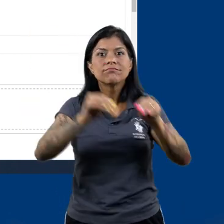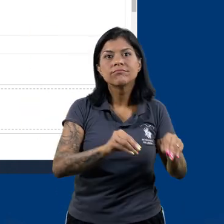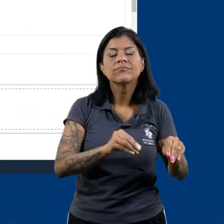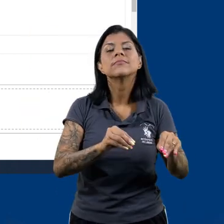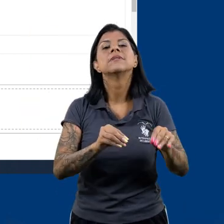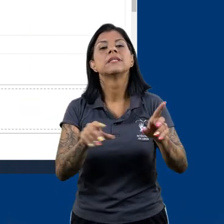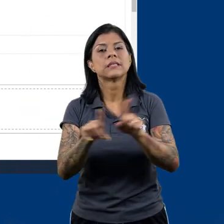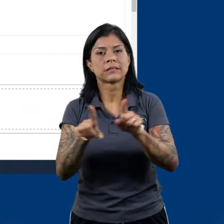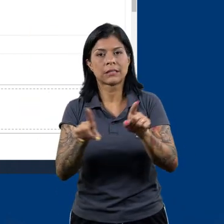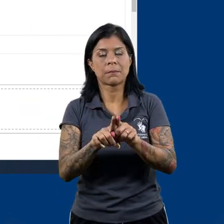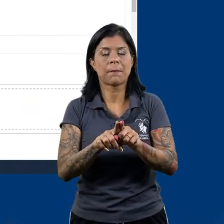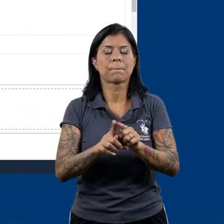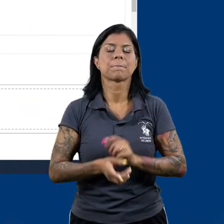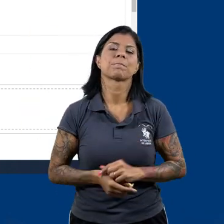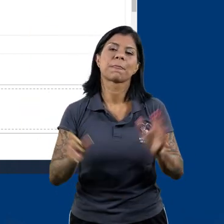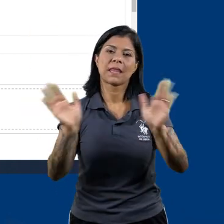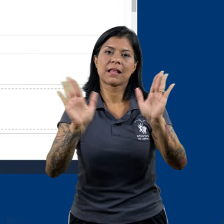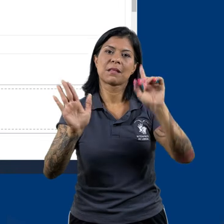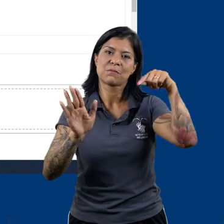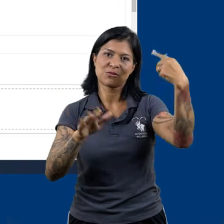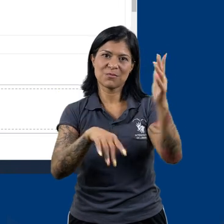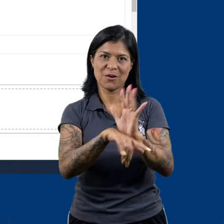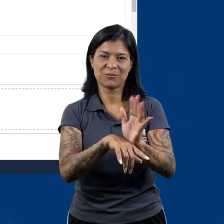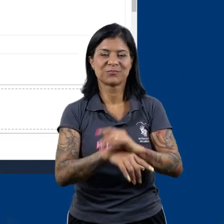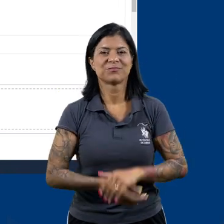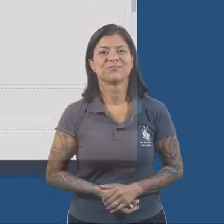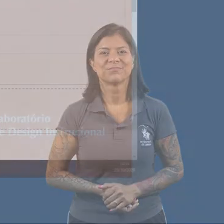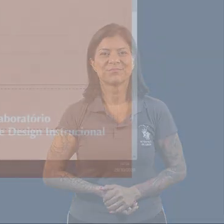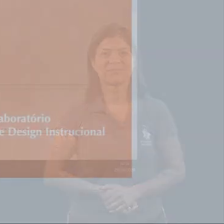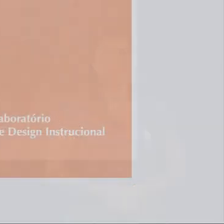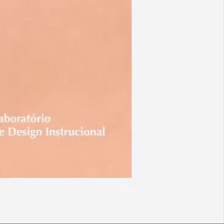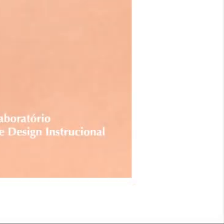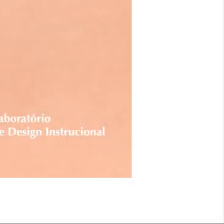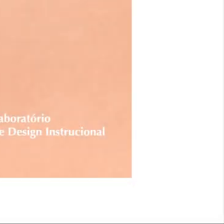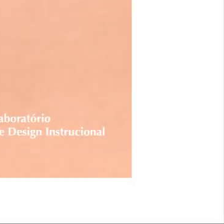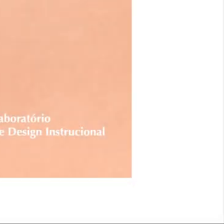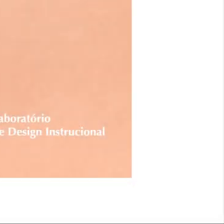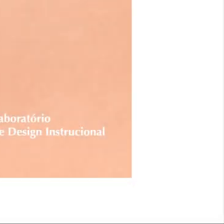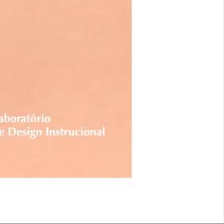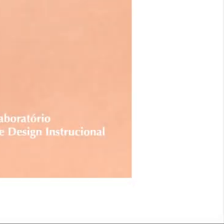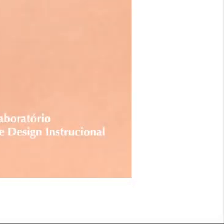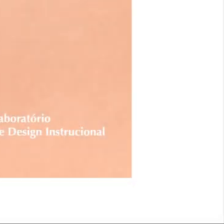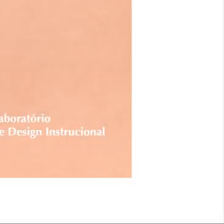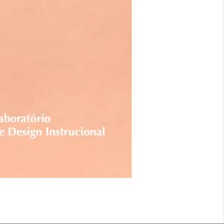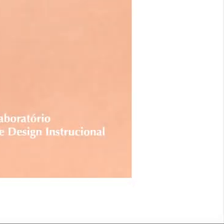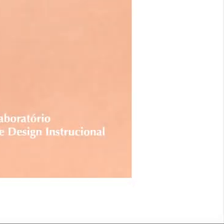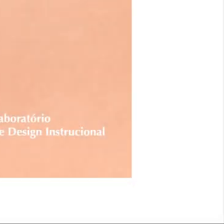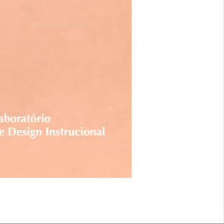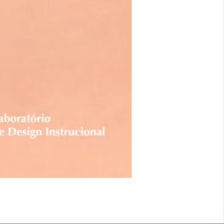categorias importação e exportação até a próxima